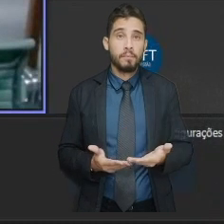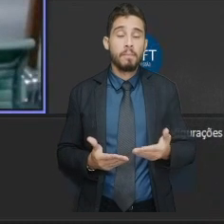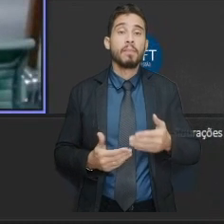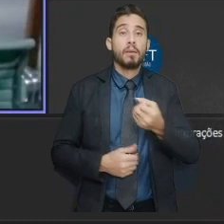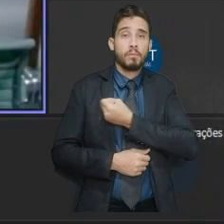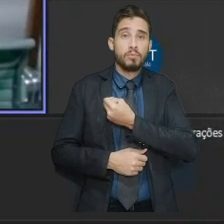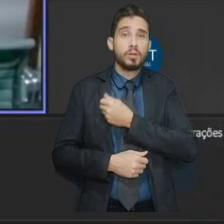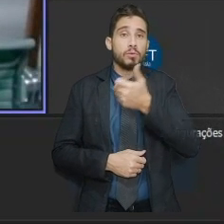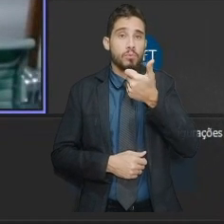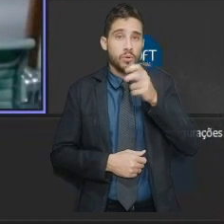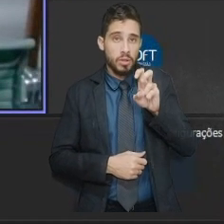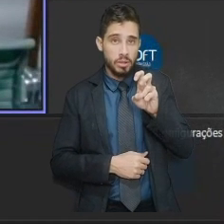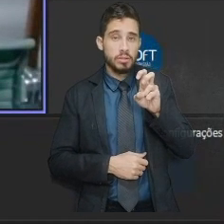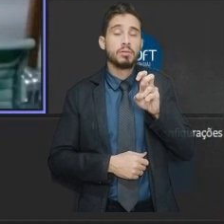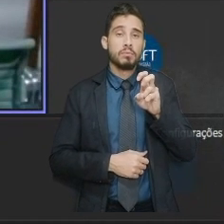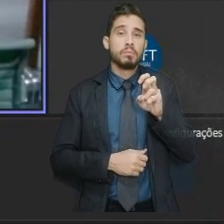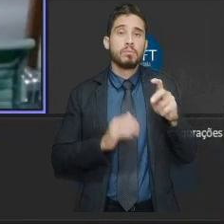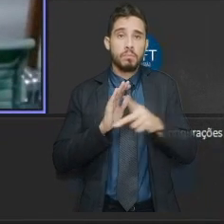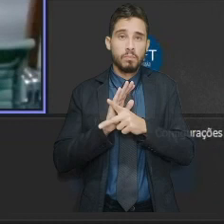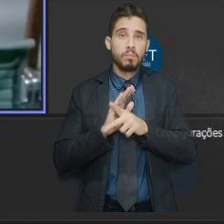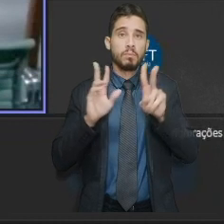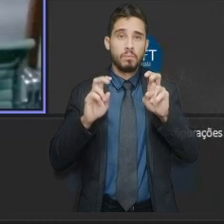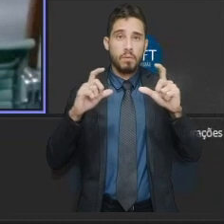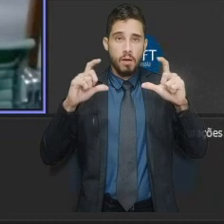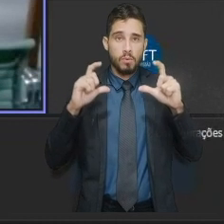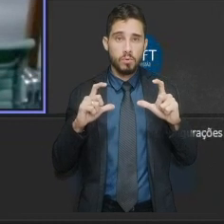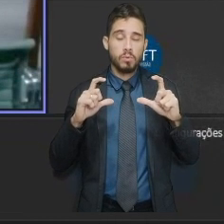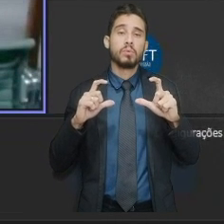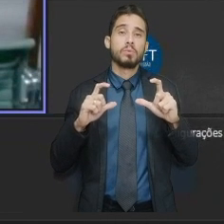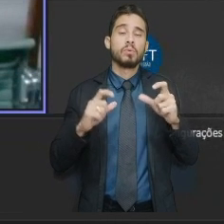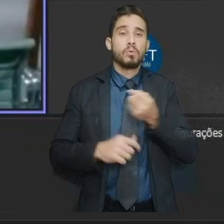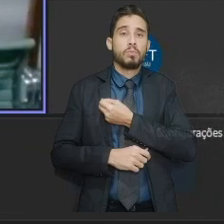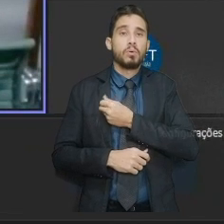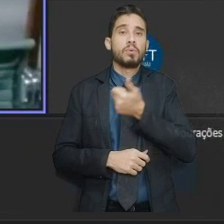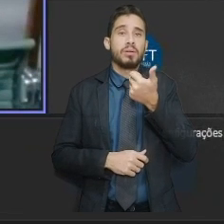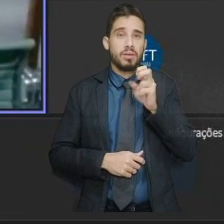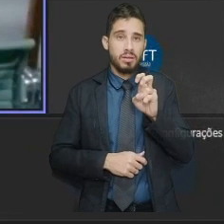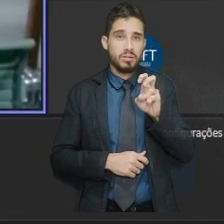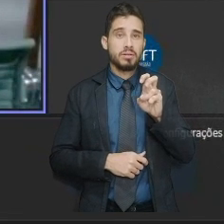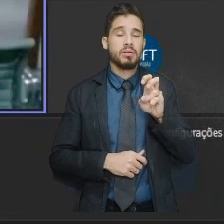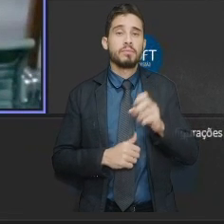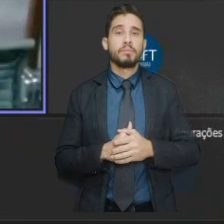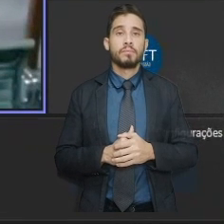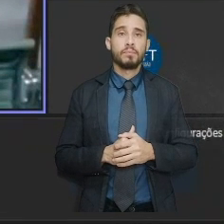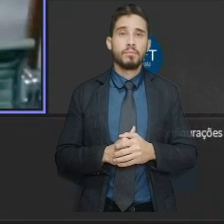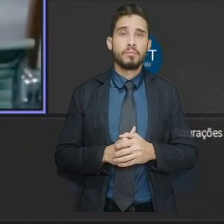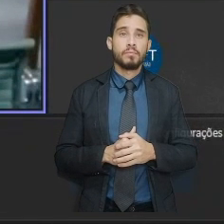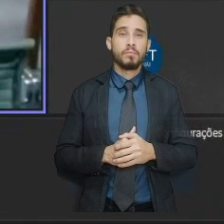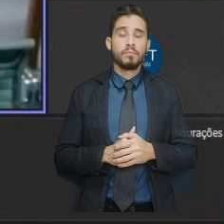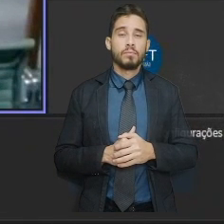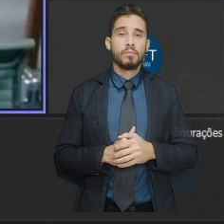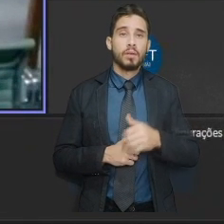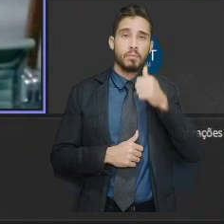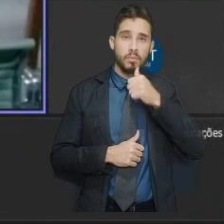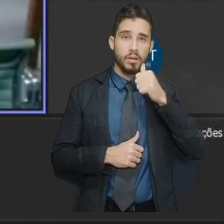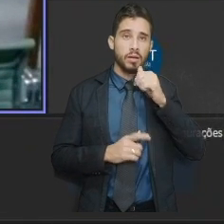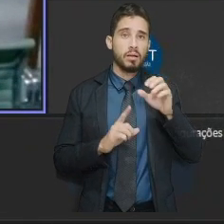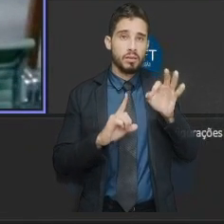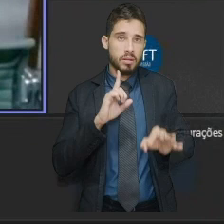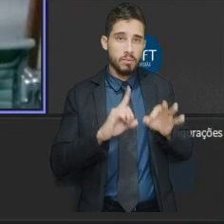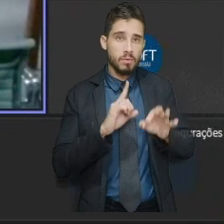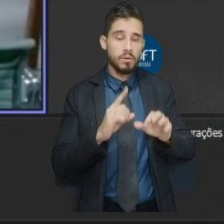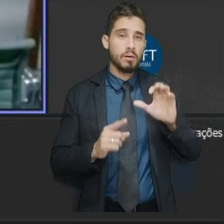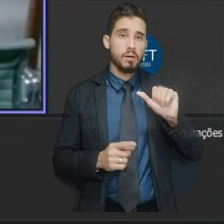Desembargadora Carmen, agora é de Vossa Excelência, o processo número 15 da pauta. Então, chama a julgamento o processo número 15 da pauta, relatoria